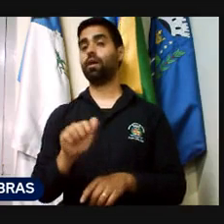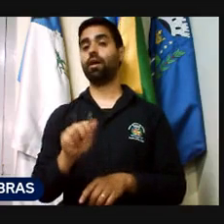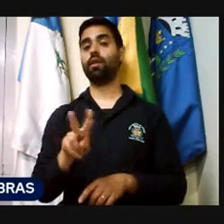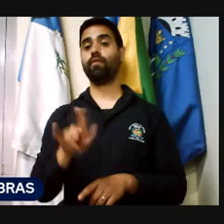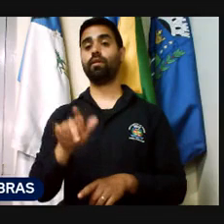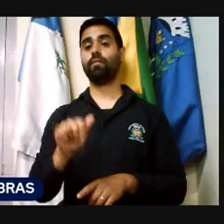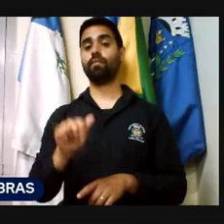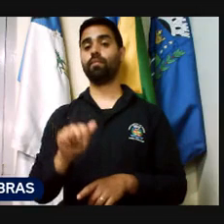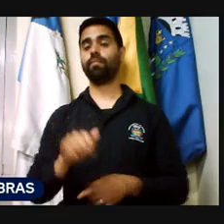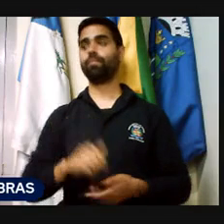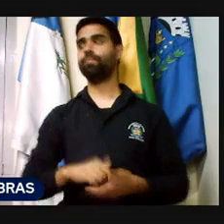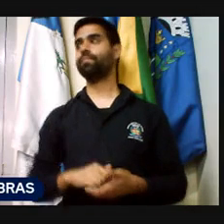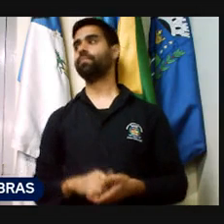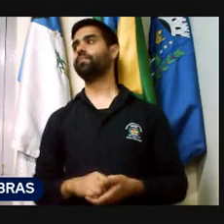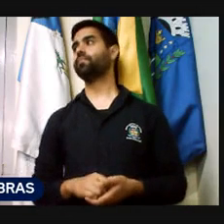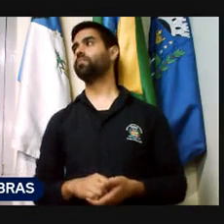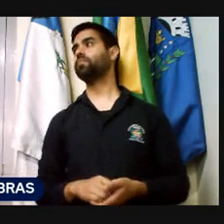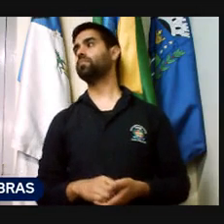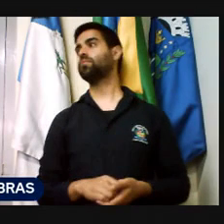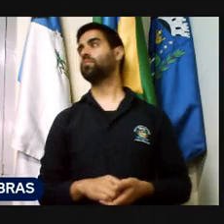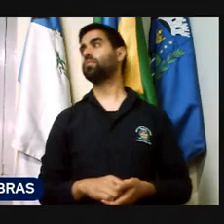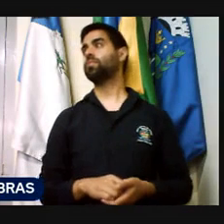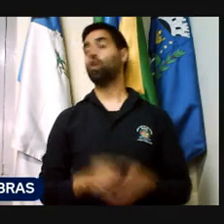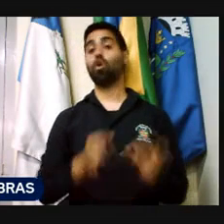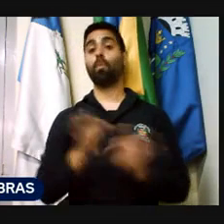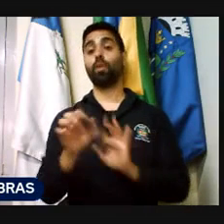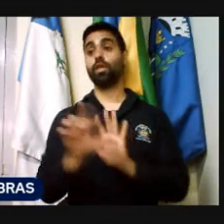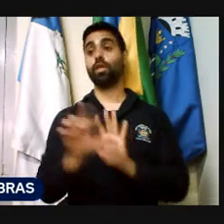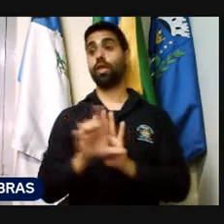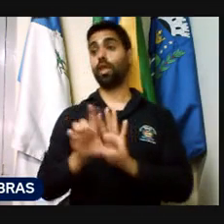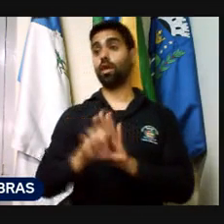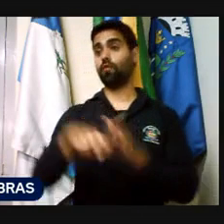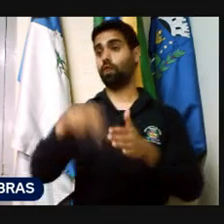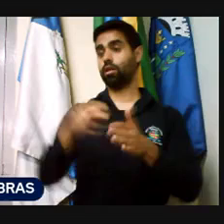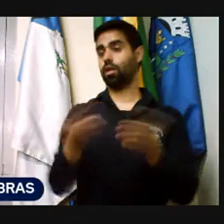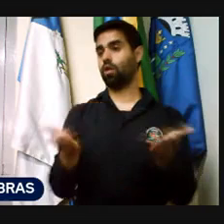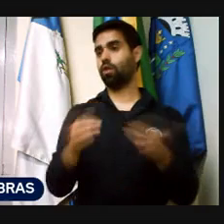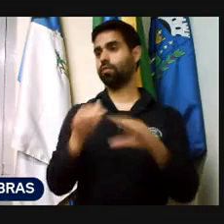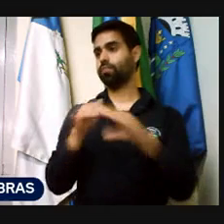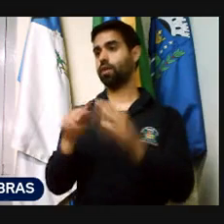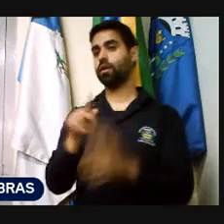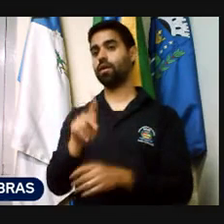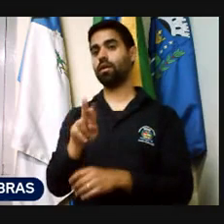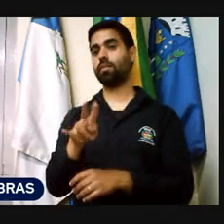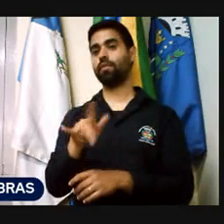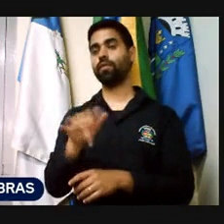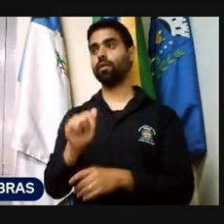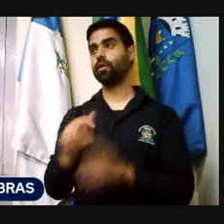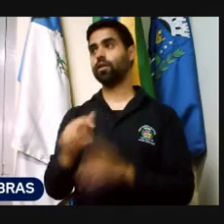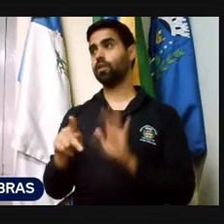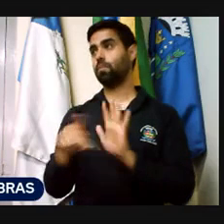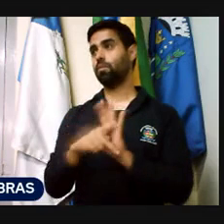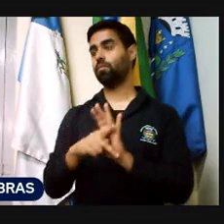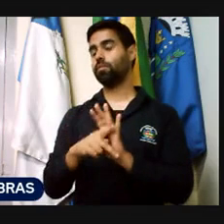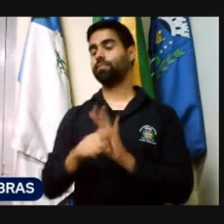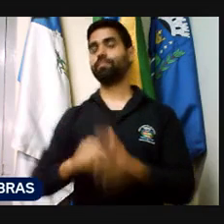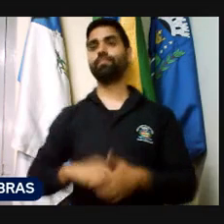Ato. Encaminho o projeto que acaba de ser lido para a Comissão de Previdência Própria dos Servidores